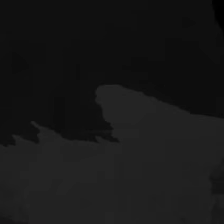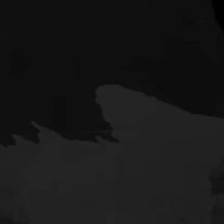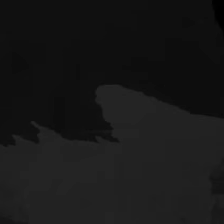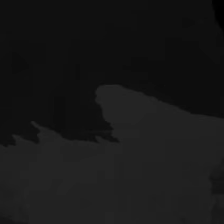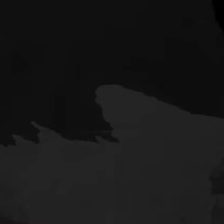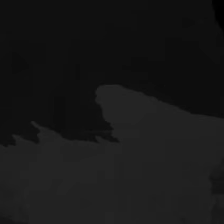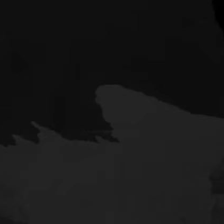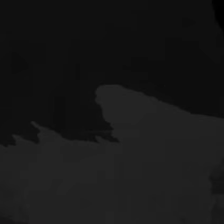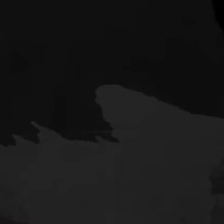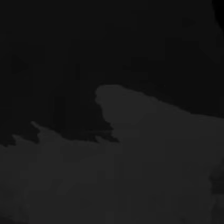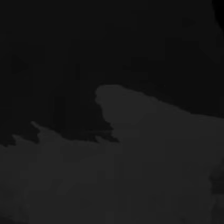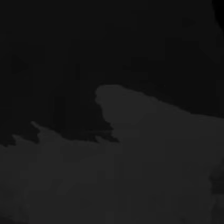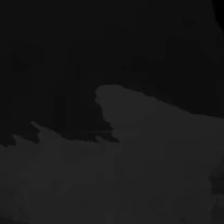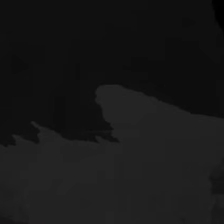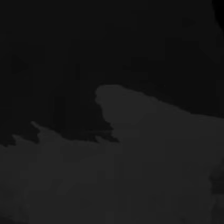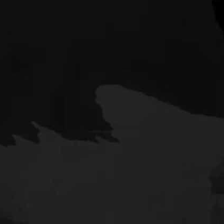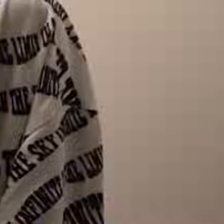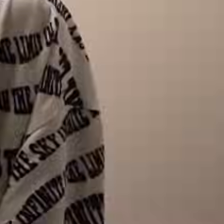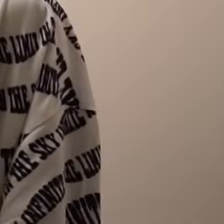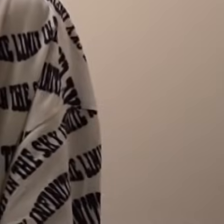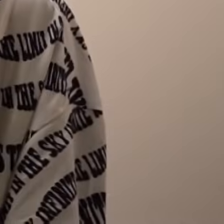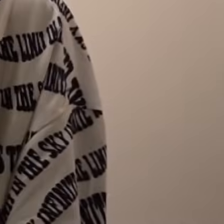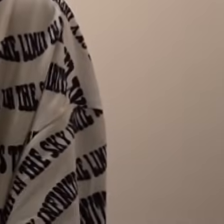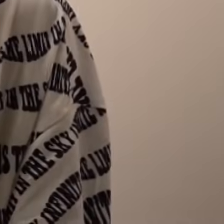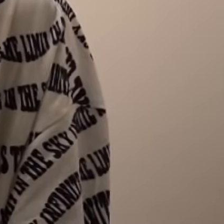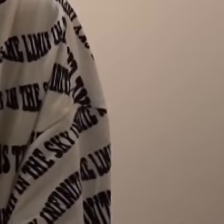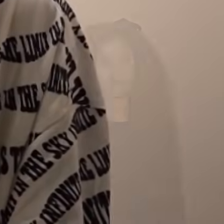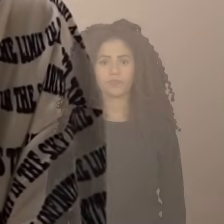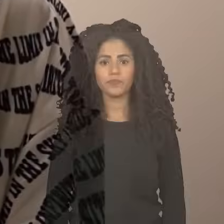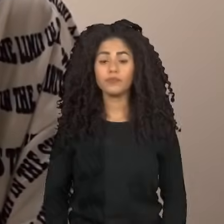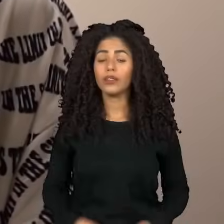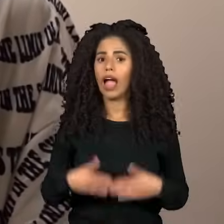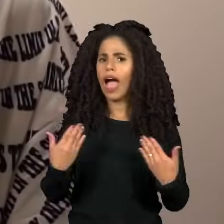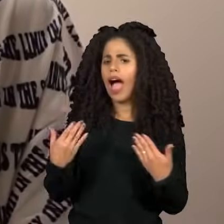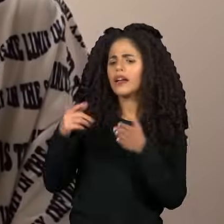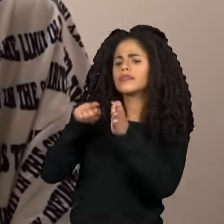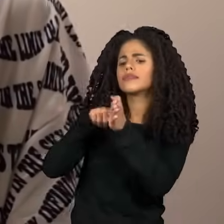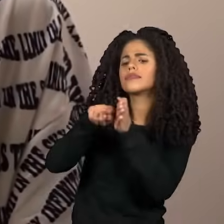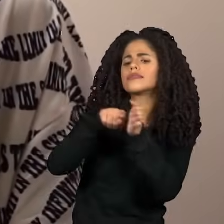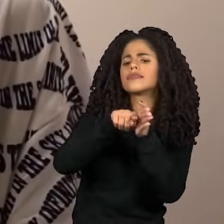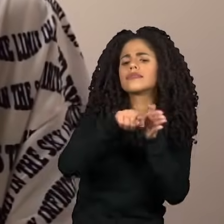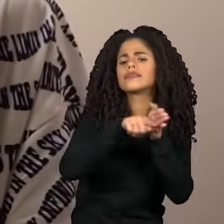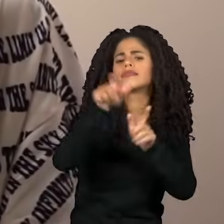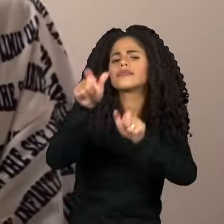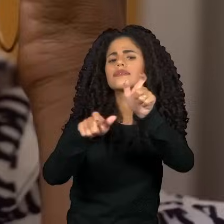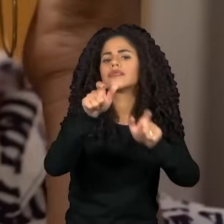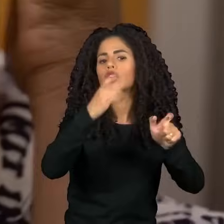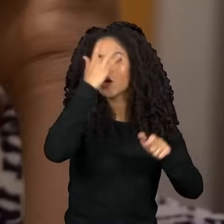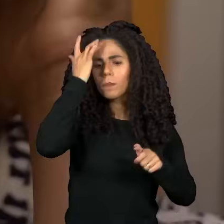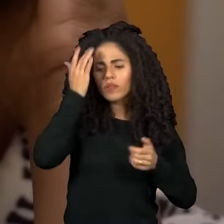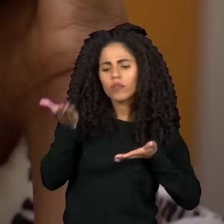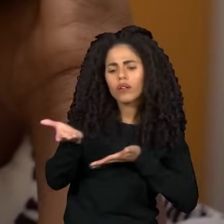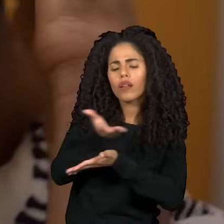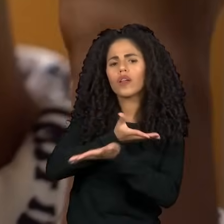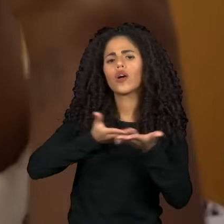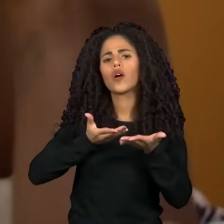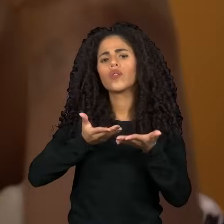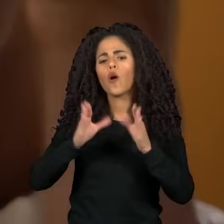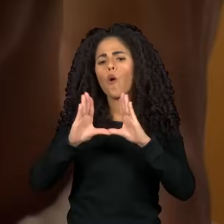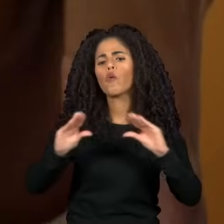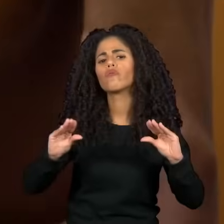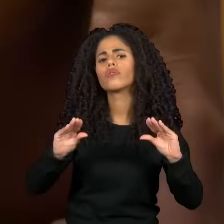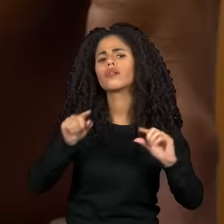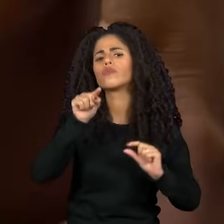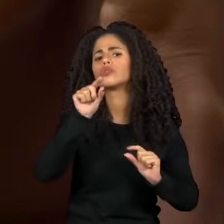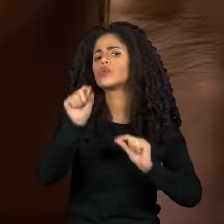bem melhor pra você. As perguntas que eu faço para as pessoas que eu geralmente me relaciono. O que fica confortável para